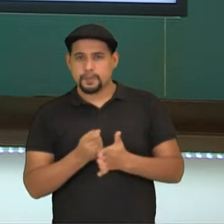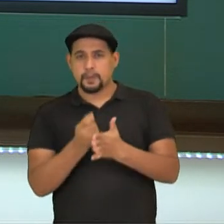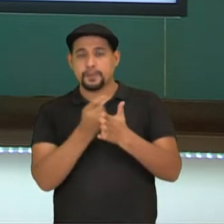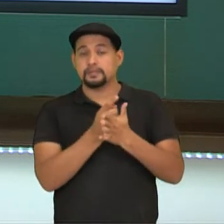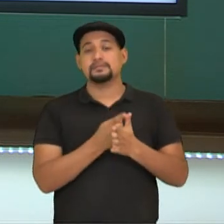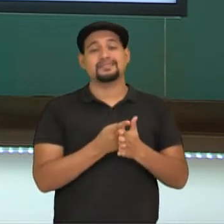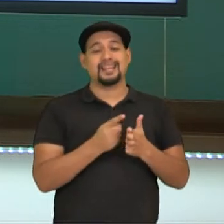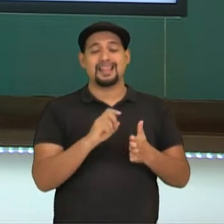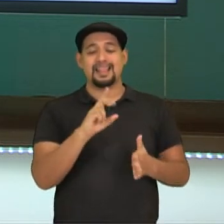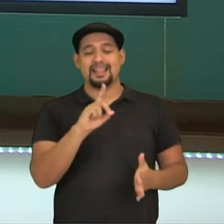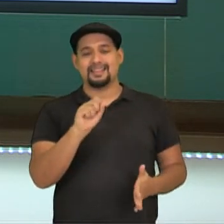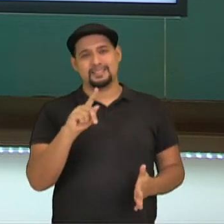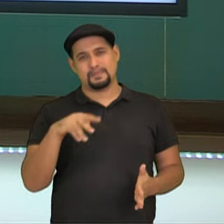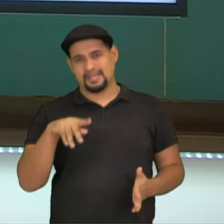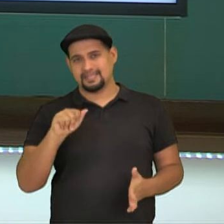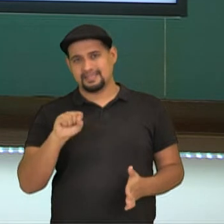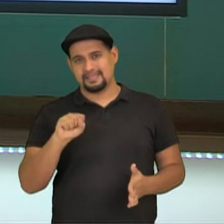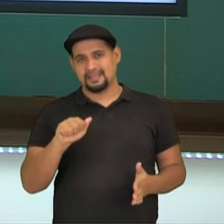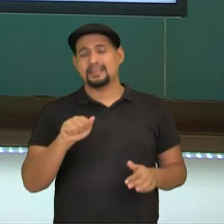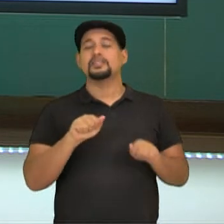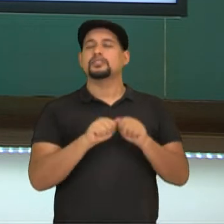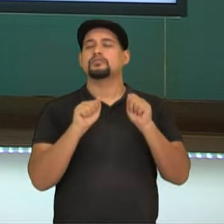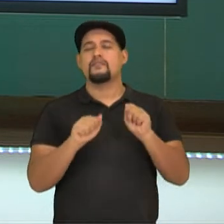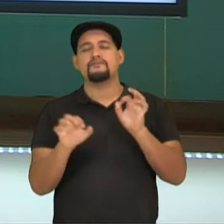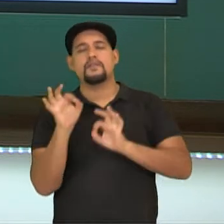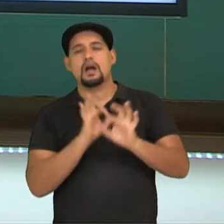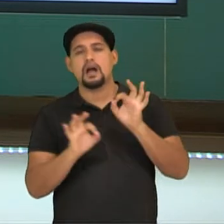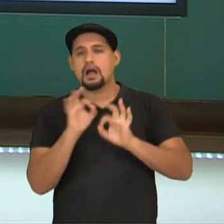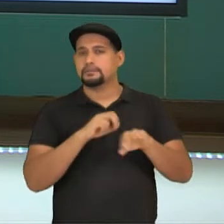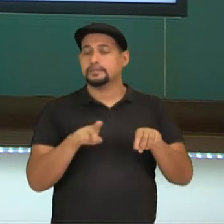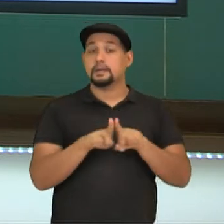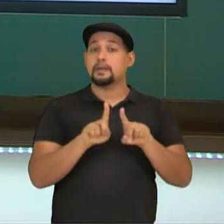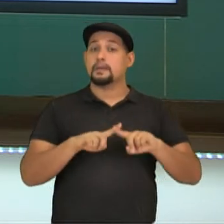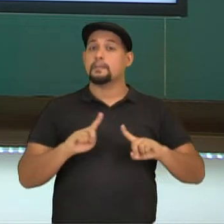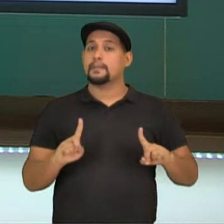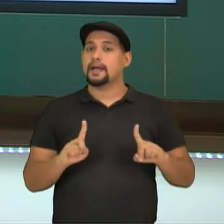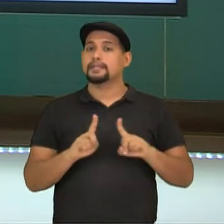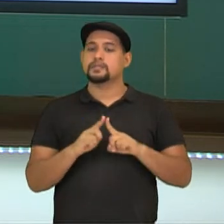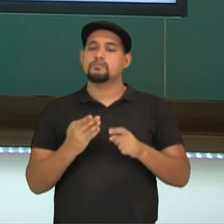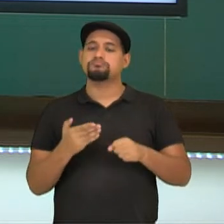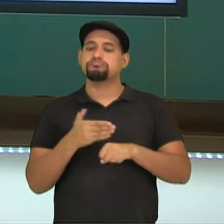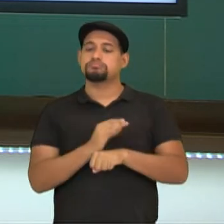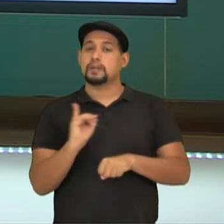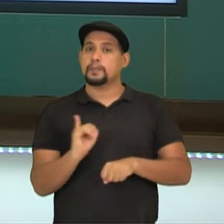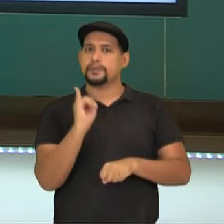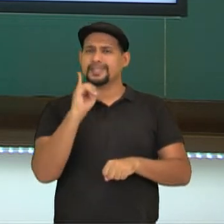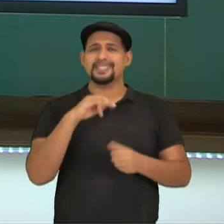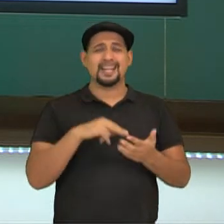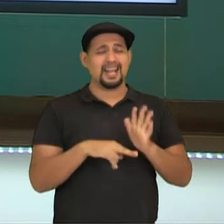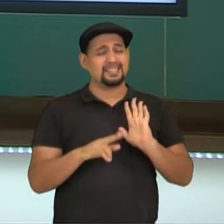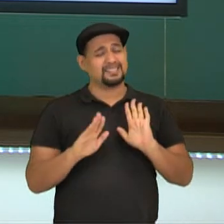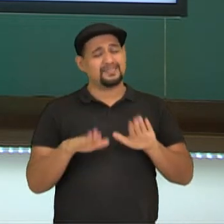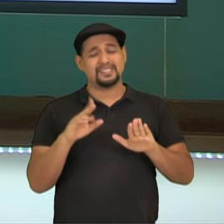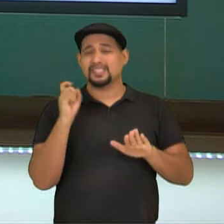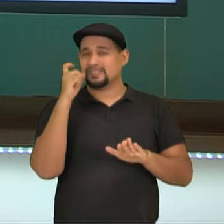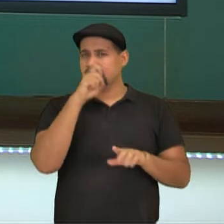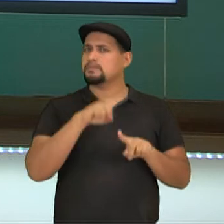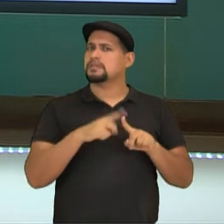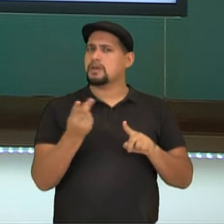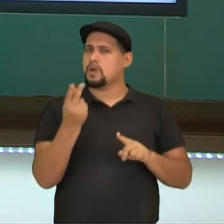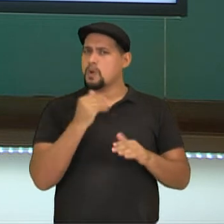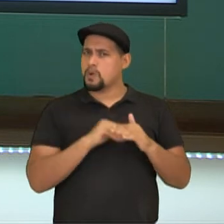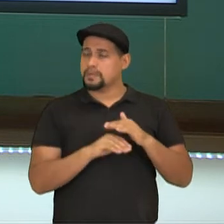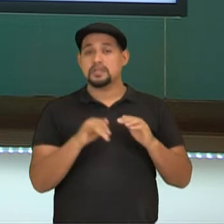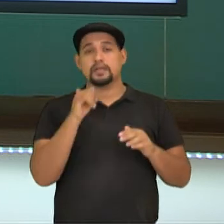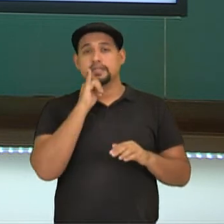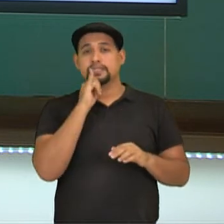a gente consegue fazer o controle, né? E dentro das essenciais, às vezes é um pouquinho mais difícil, mas você consegue economizar.